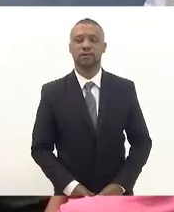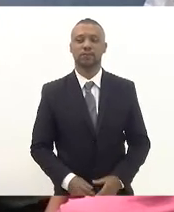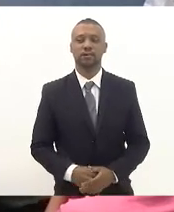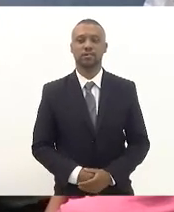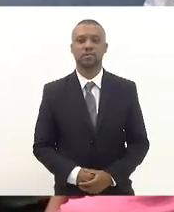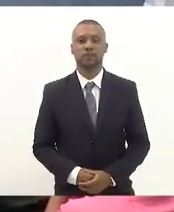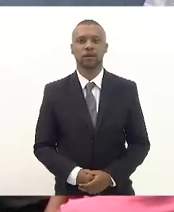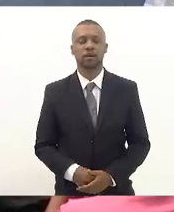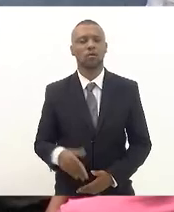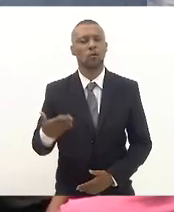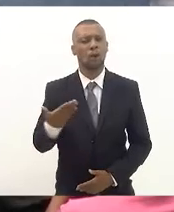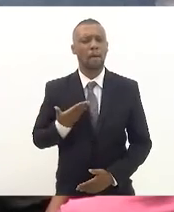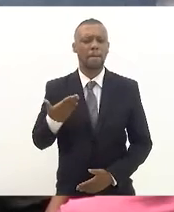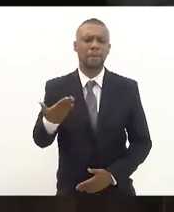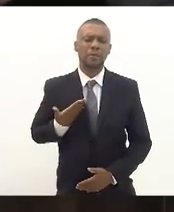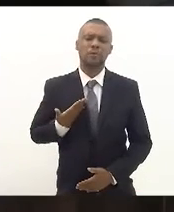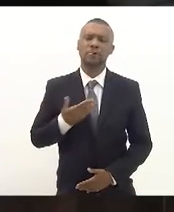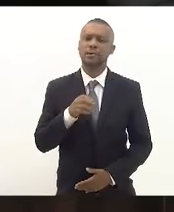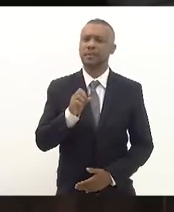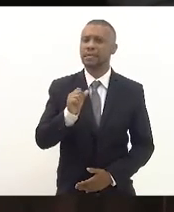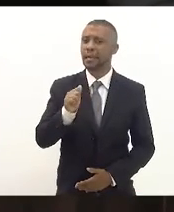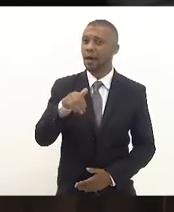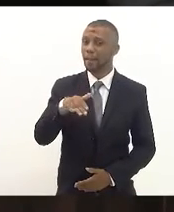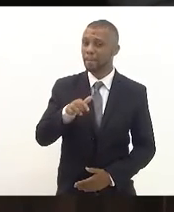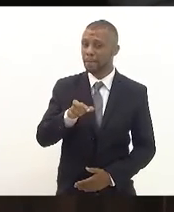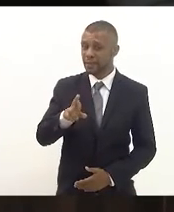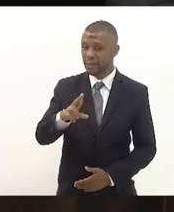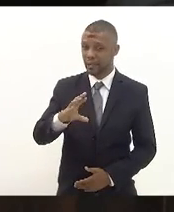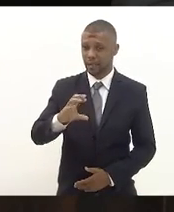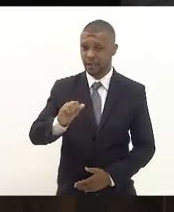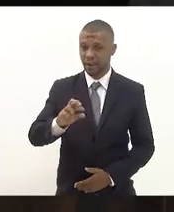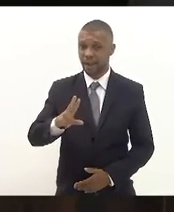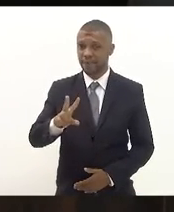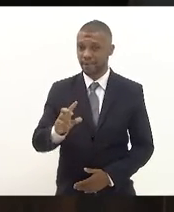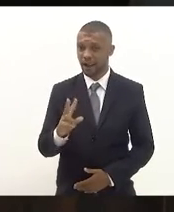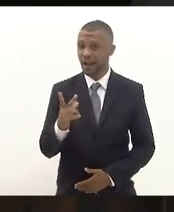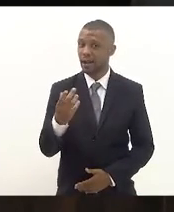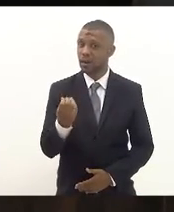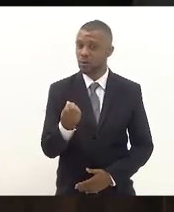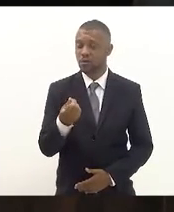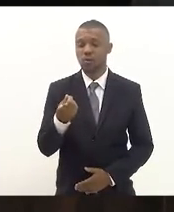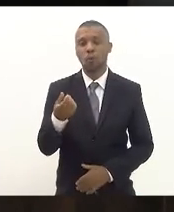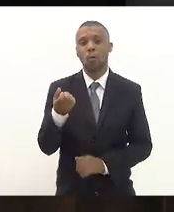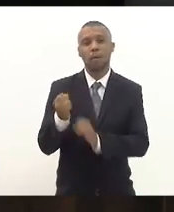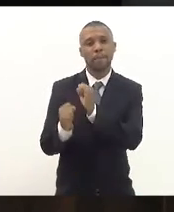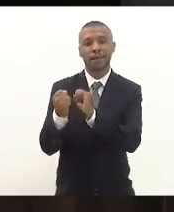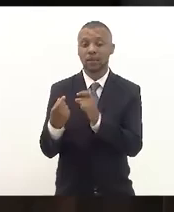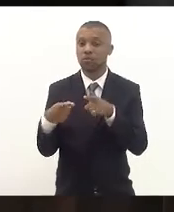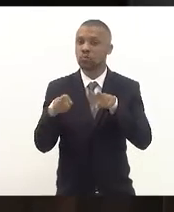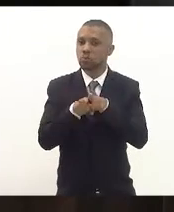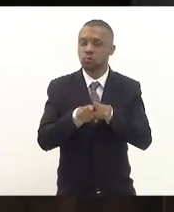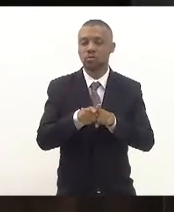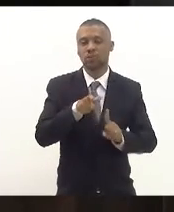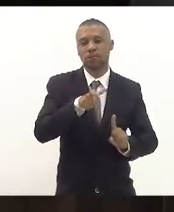grande Samir Carvalho grande empresário de Duque de Caxias ao lado do seu pai Silvio